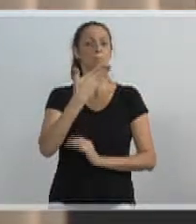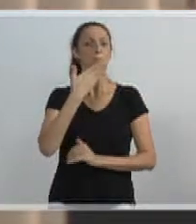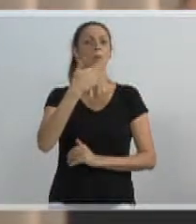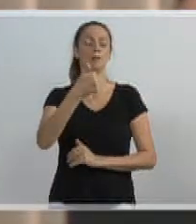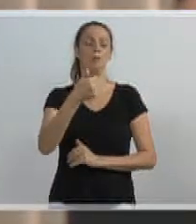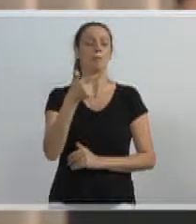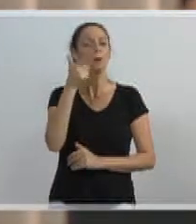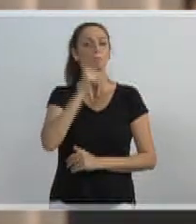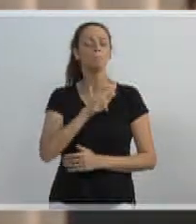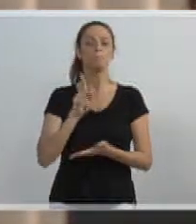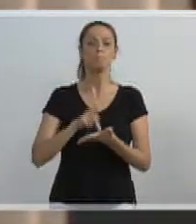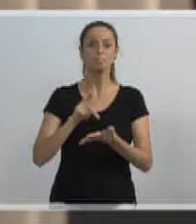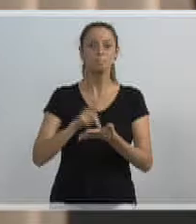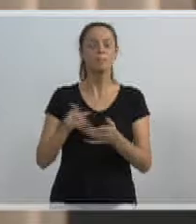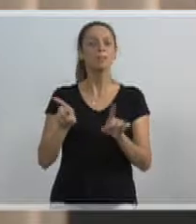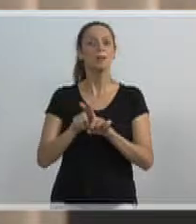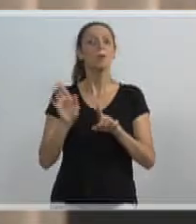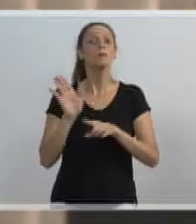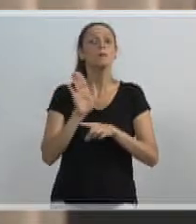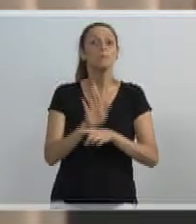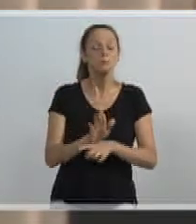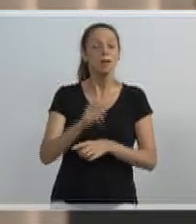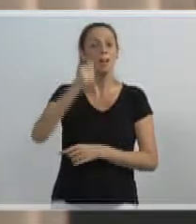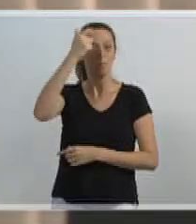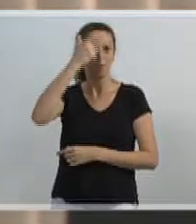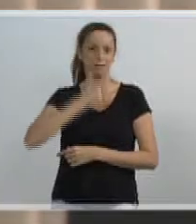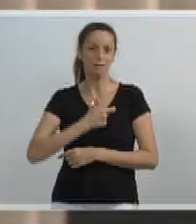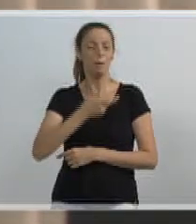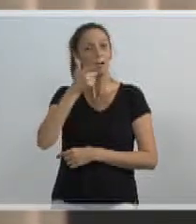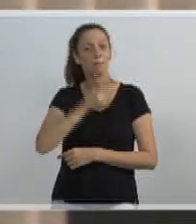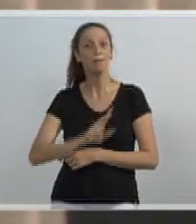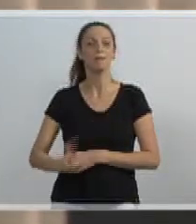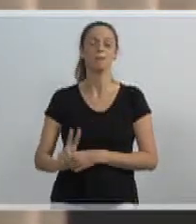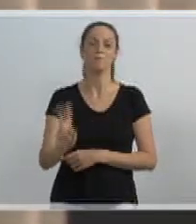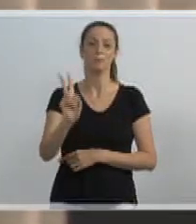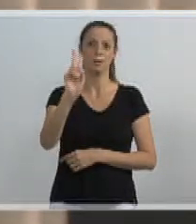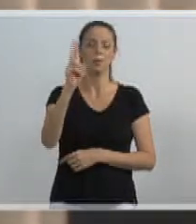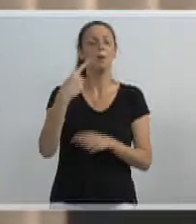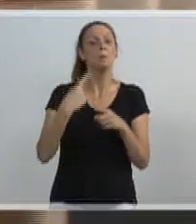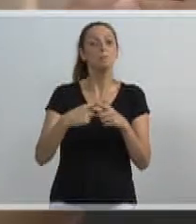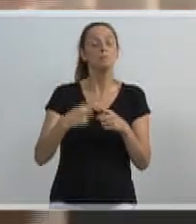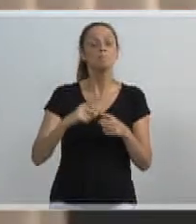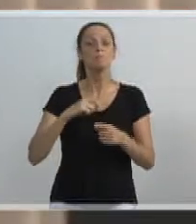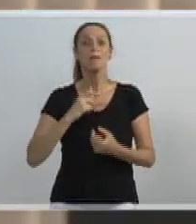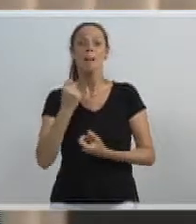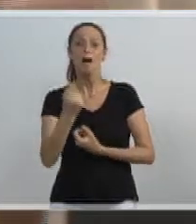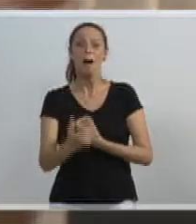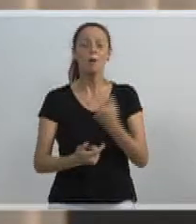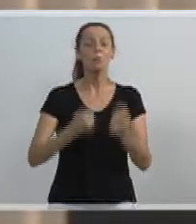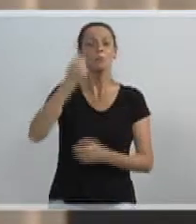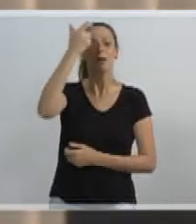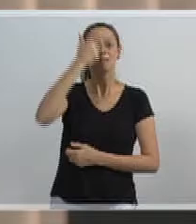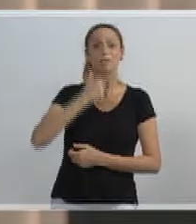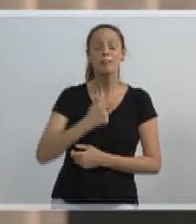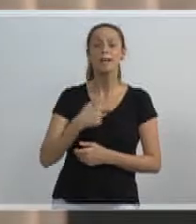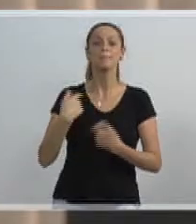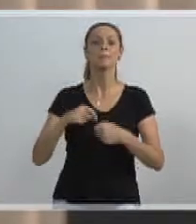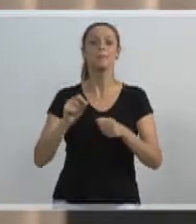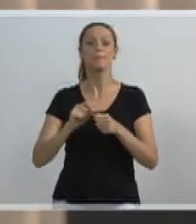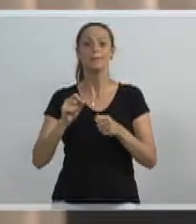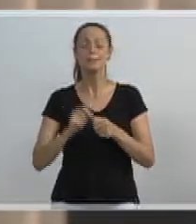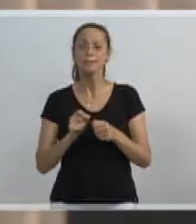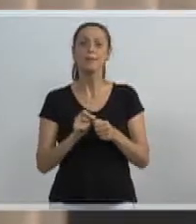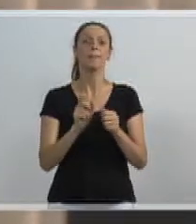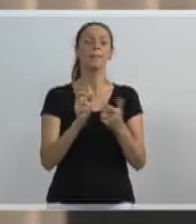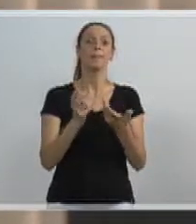para poder a Bolsa Atleta ser mais valorizada. Porque tem muitos atletas que hoje, muitas vezes, ficam mendigando, fazendo rifinha para poder representar